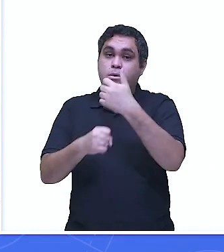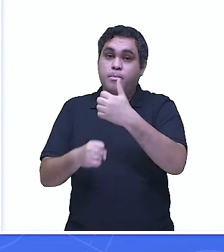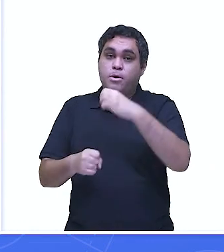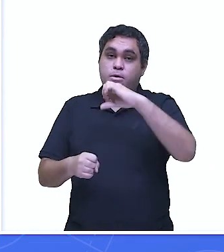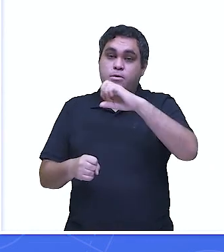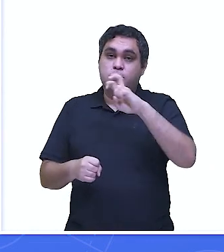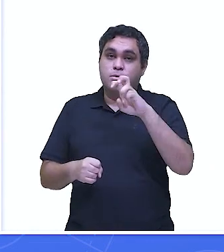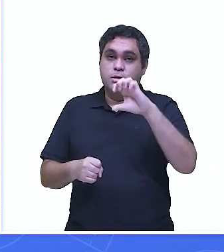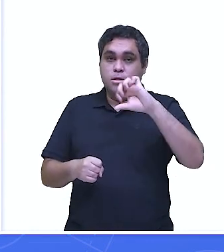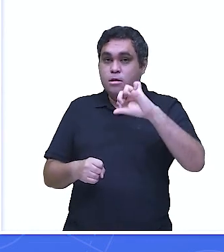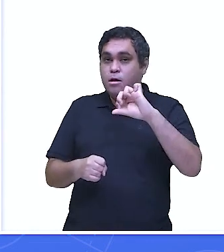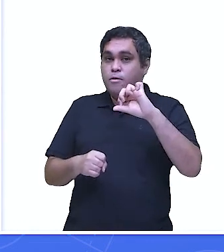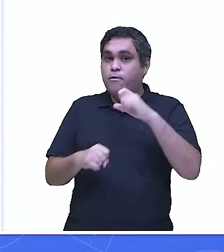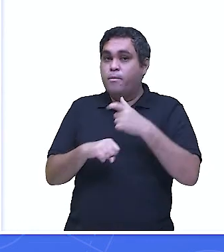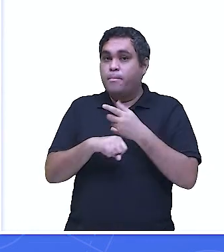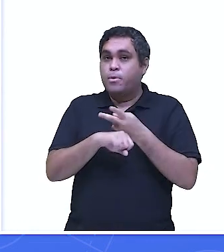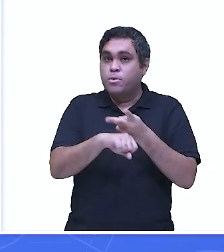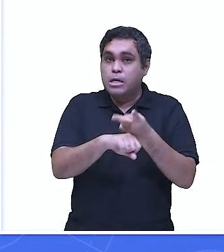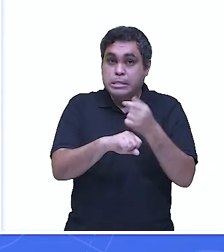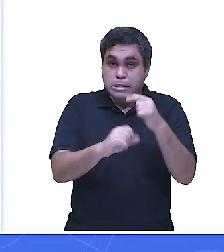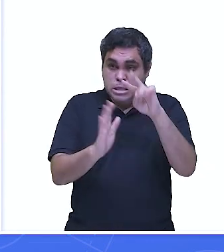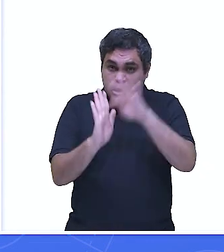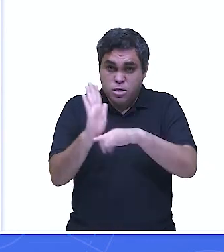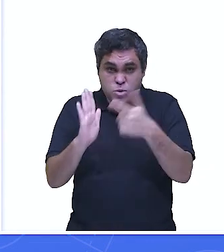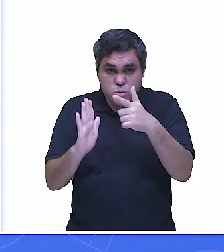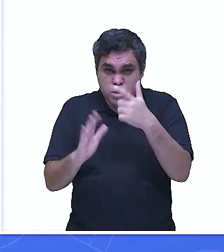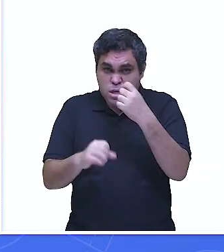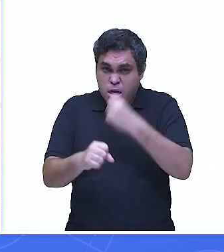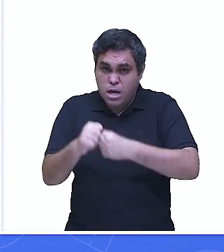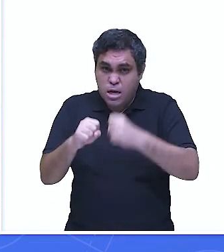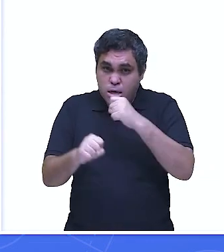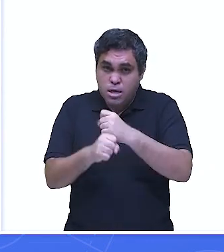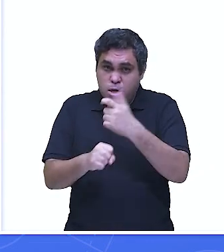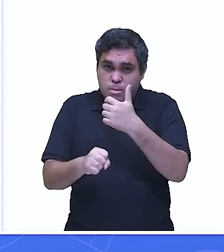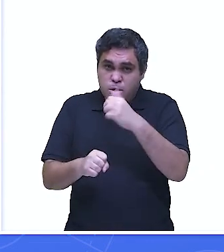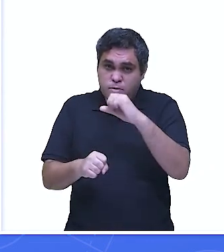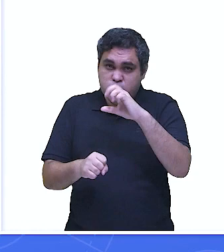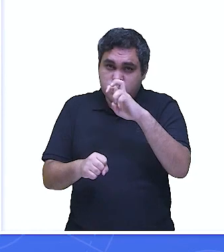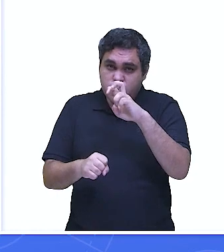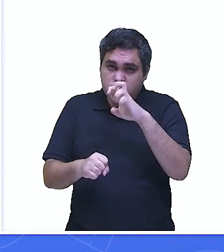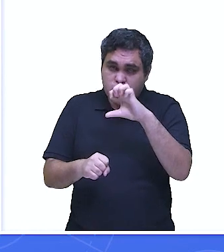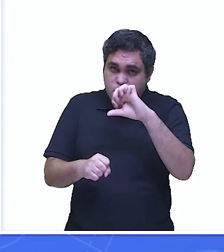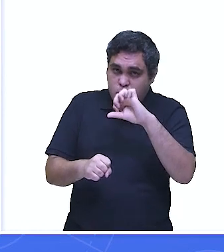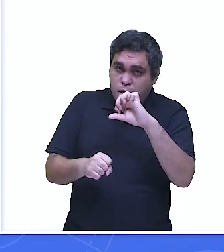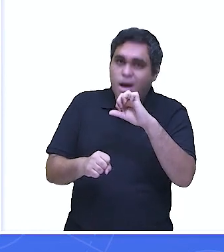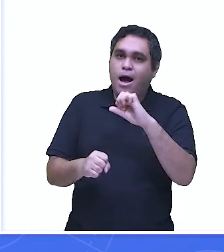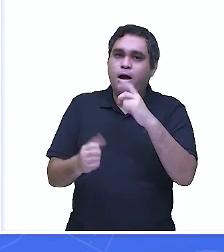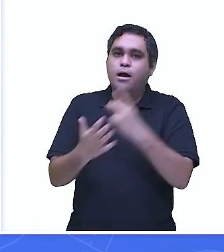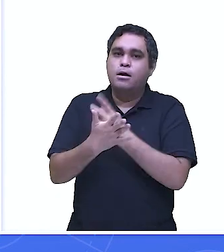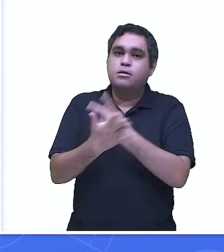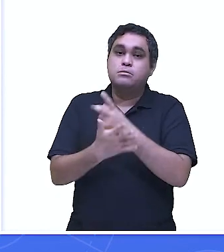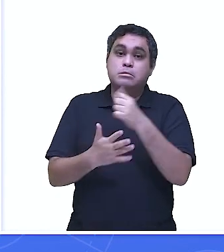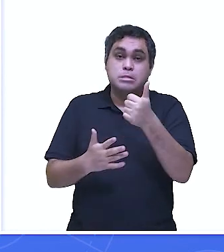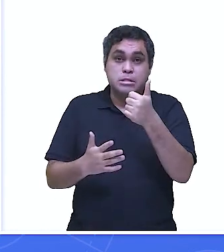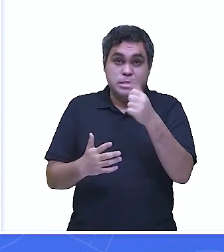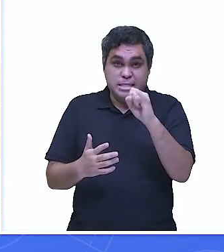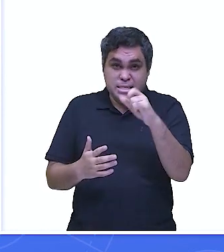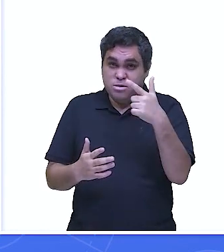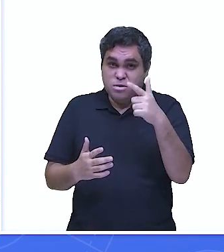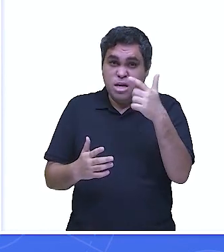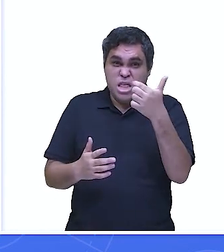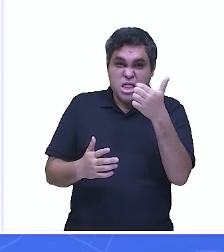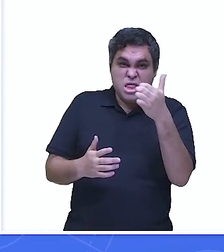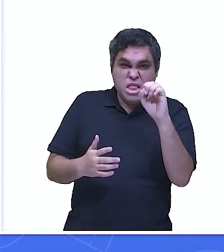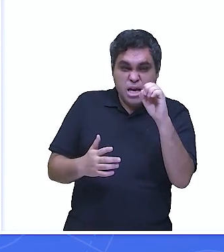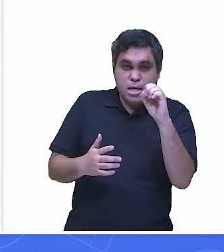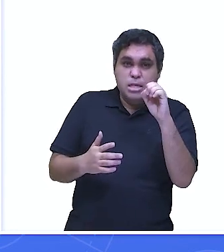Se não tem essa data, então eu já sei que está errado. Se não tem um 10 lá no texto, eu já sei que está errado. Se não tem o Theodore Roosevelt Memorial, se não tem a ver com o que